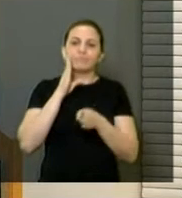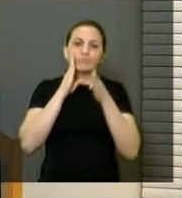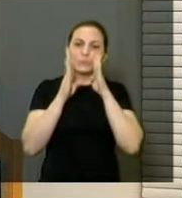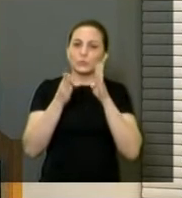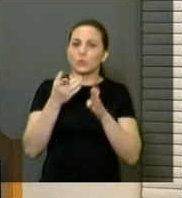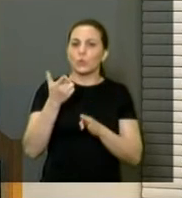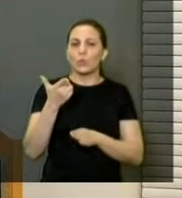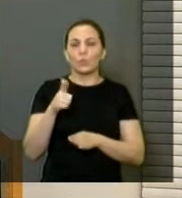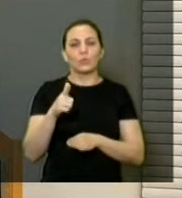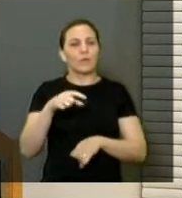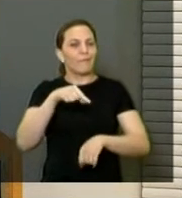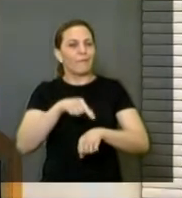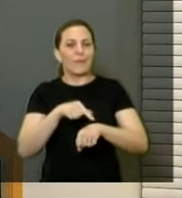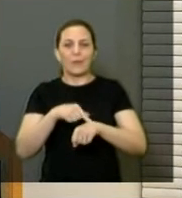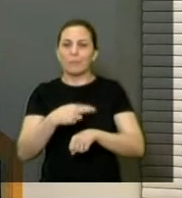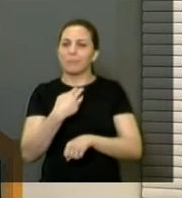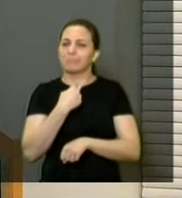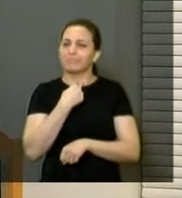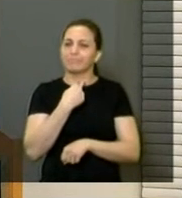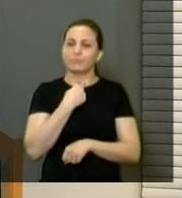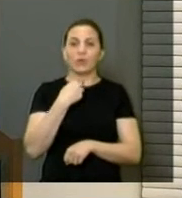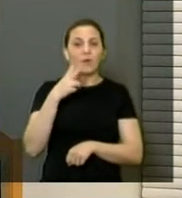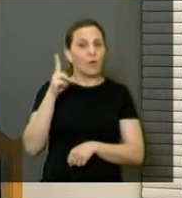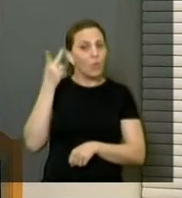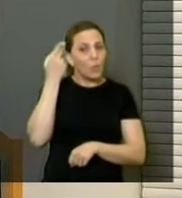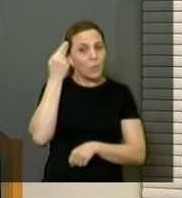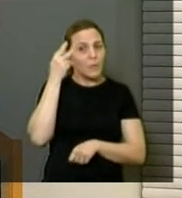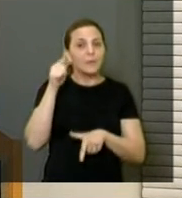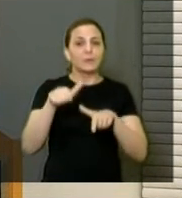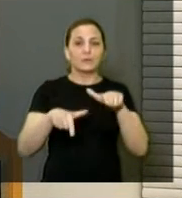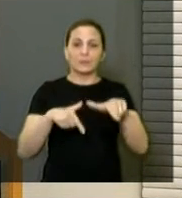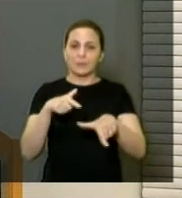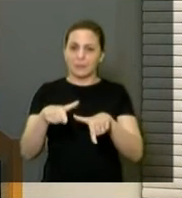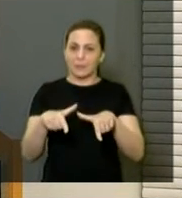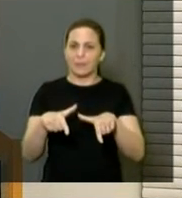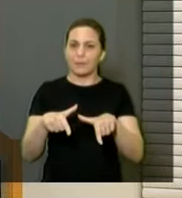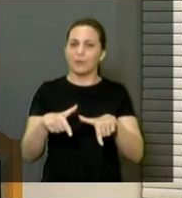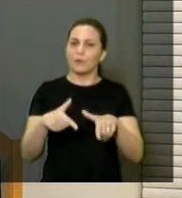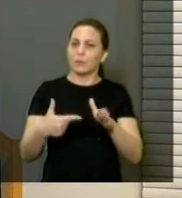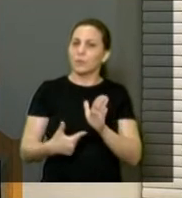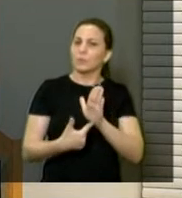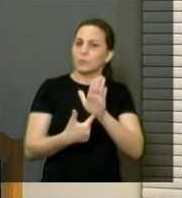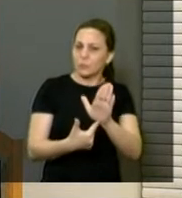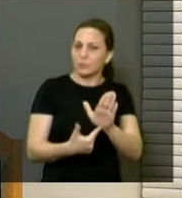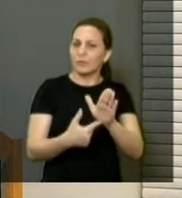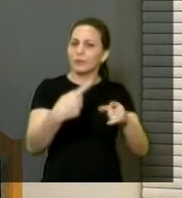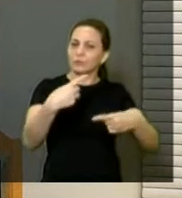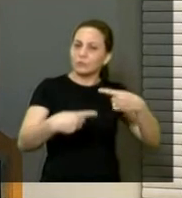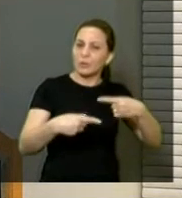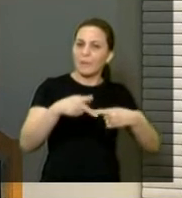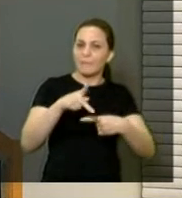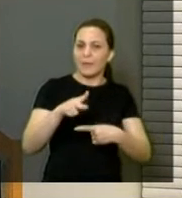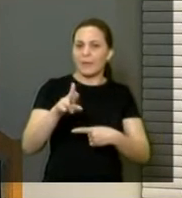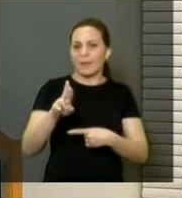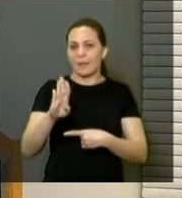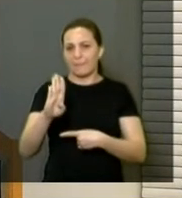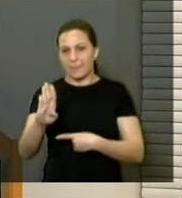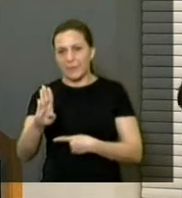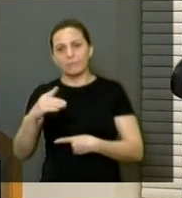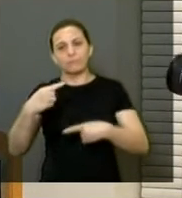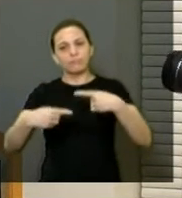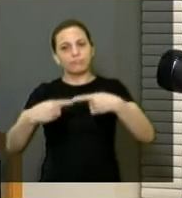tenho tempo normalmente estou trabalhando como foi levantada a minha expulsão do prb em 2013